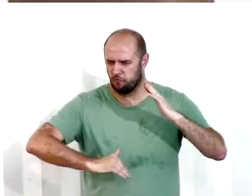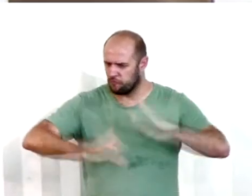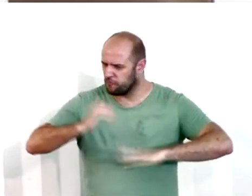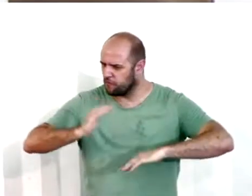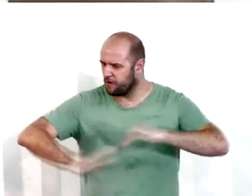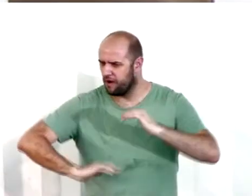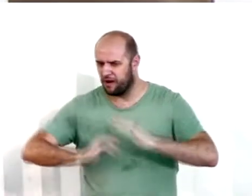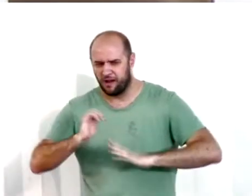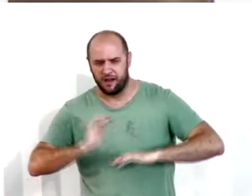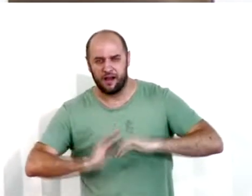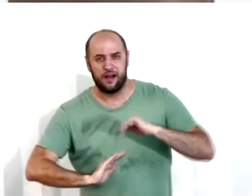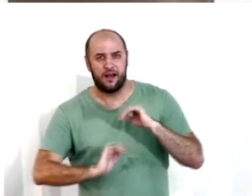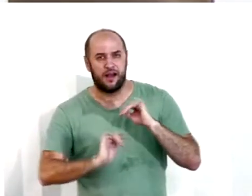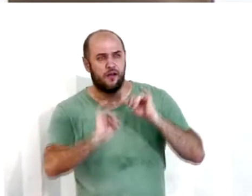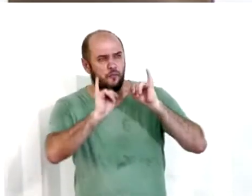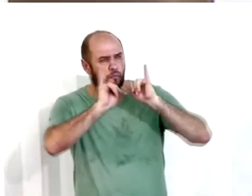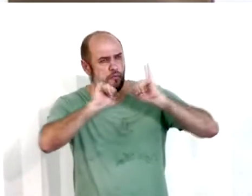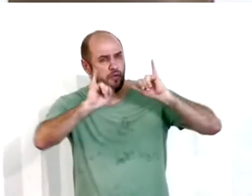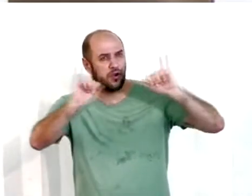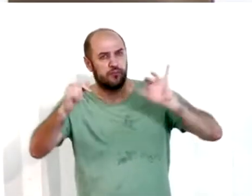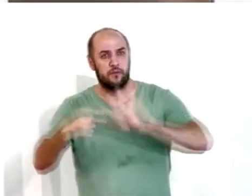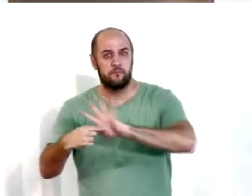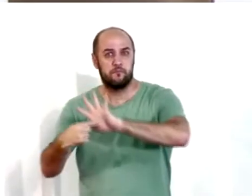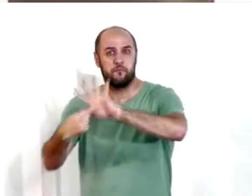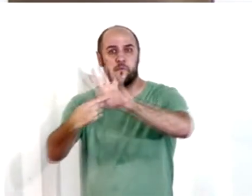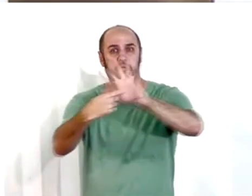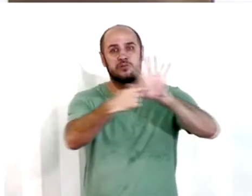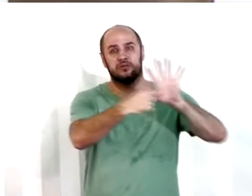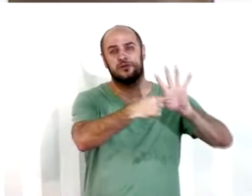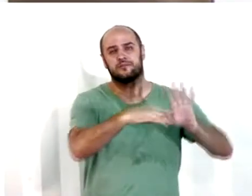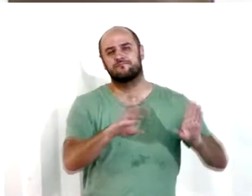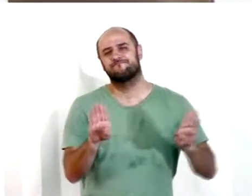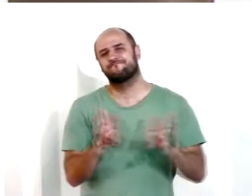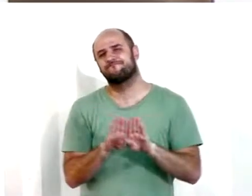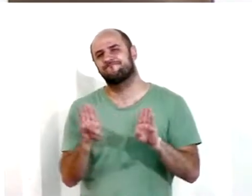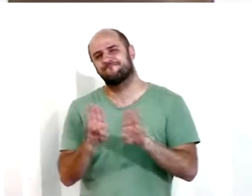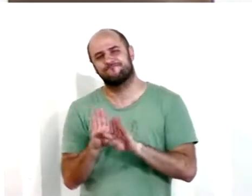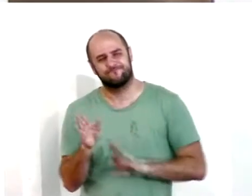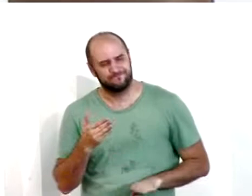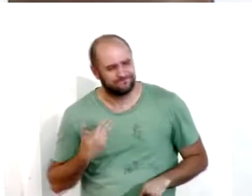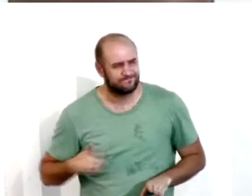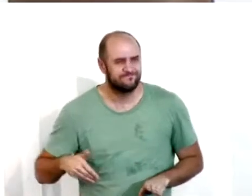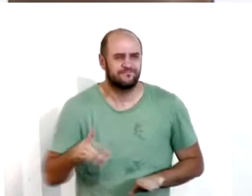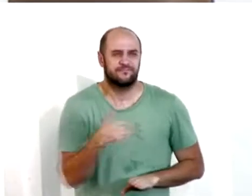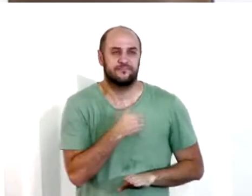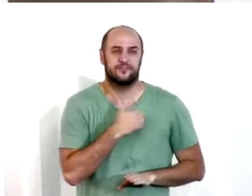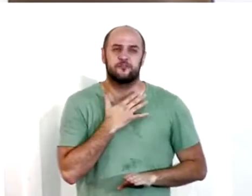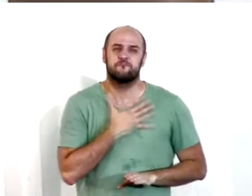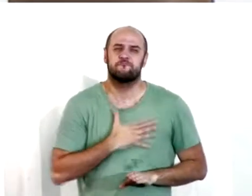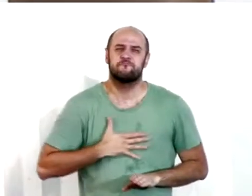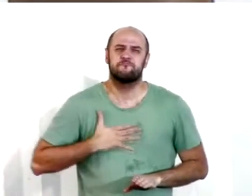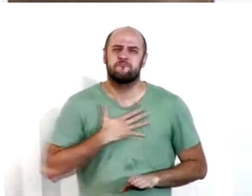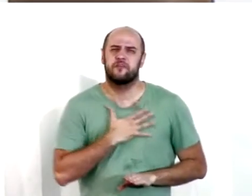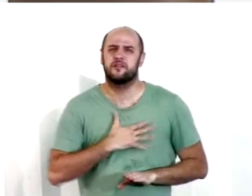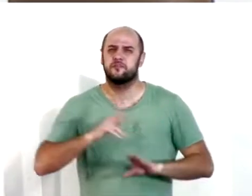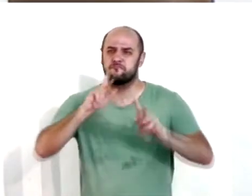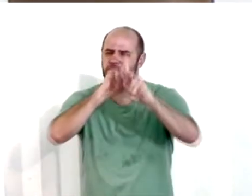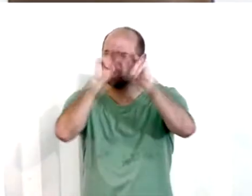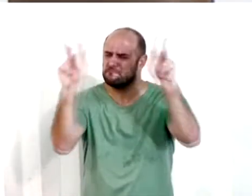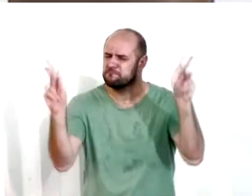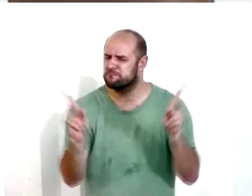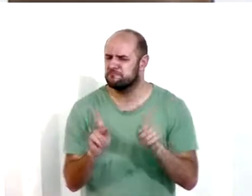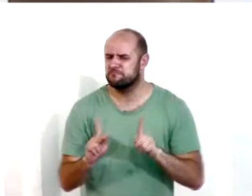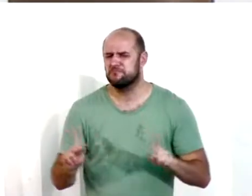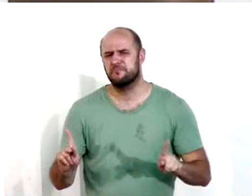de tornar conhecida é também para que nós venhamos trazer paz e consolo